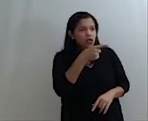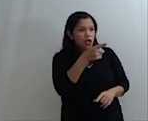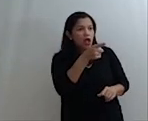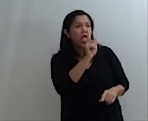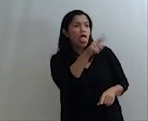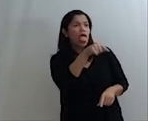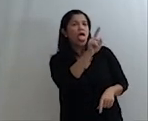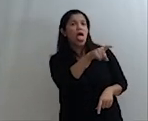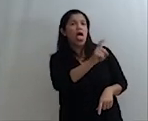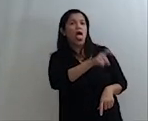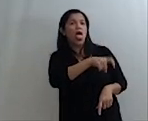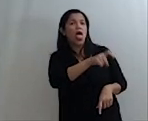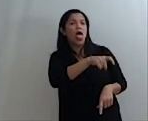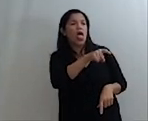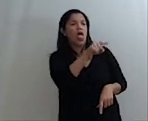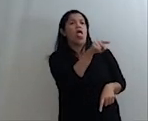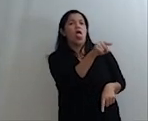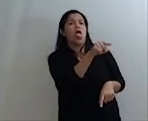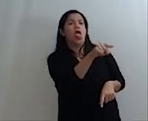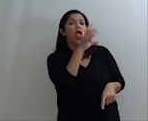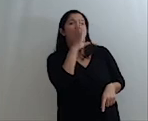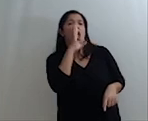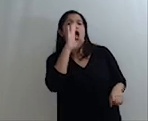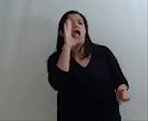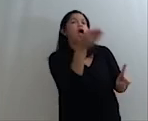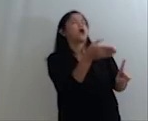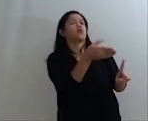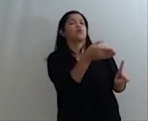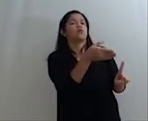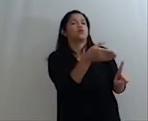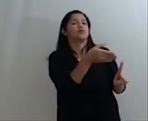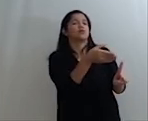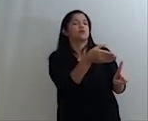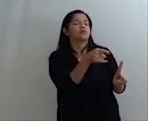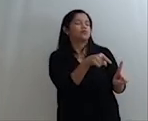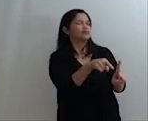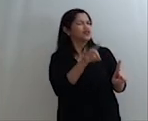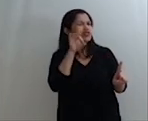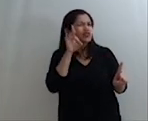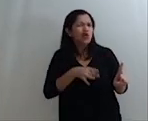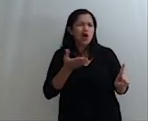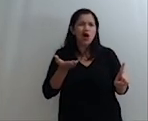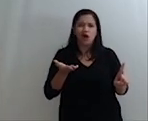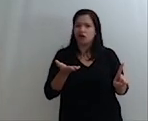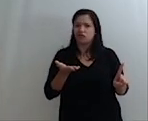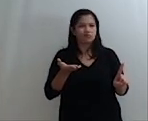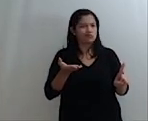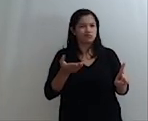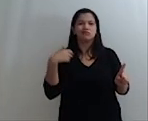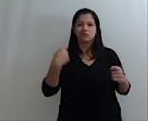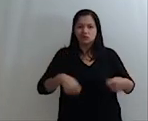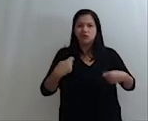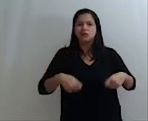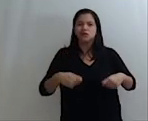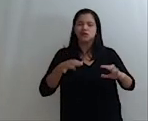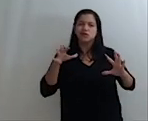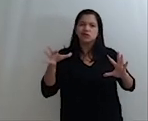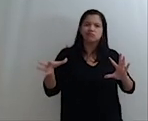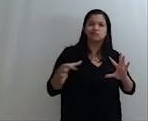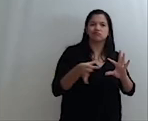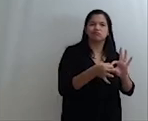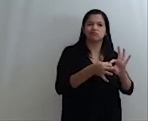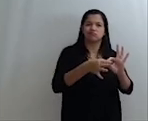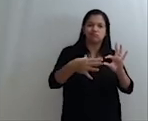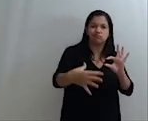então é preciso segundo penso né e e coloco isso de uma maneira muito clara e e e